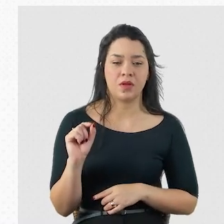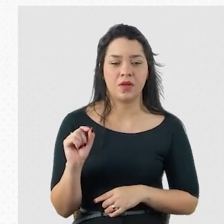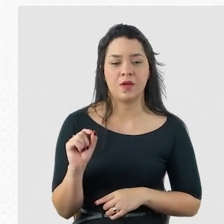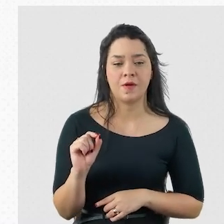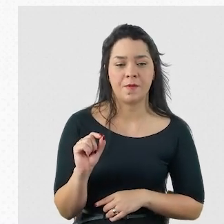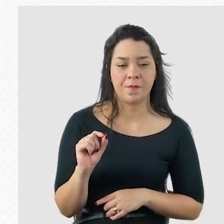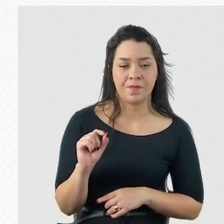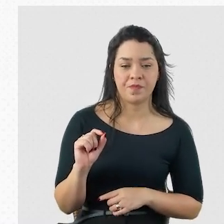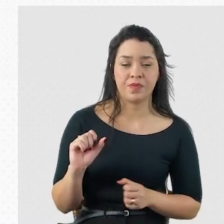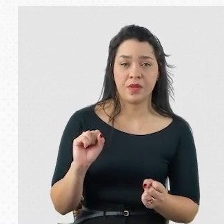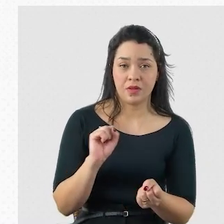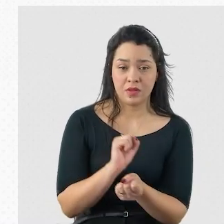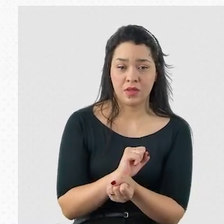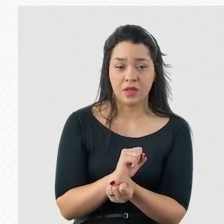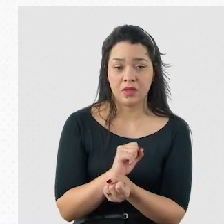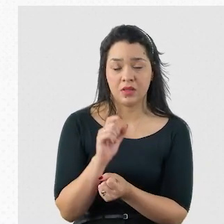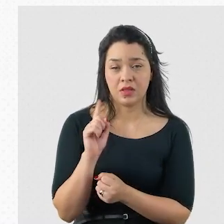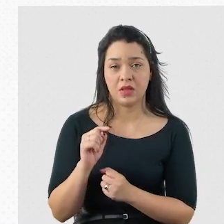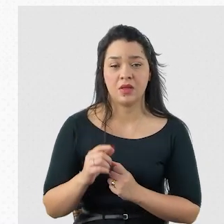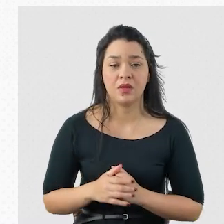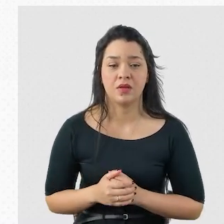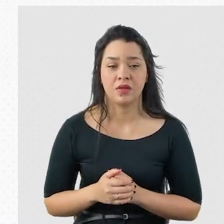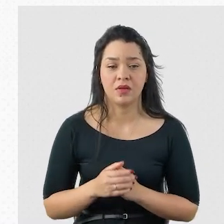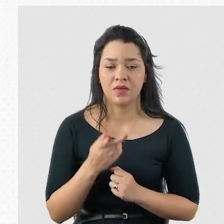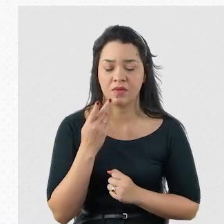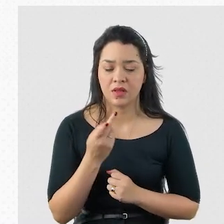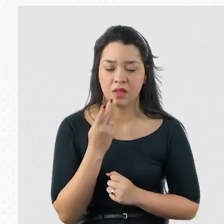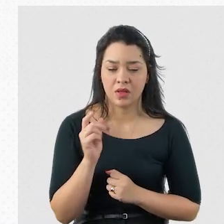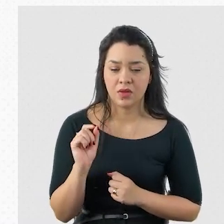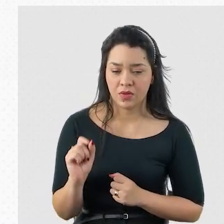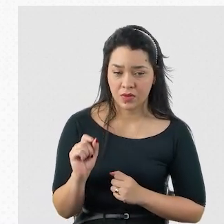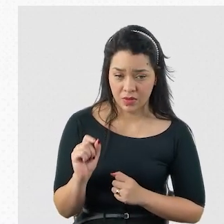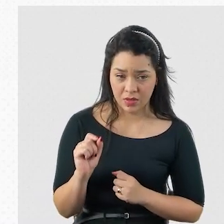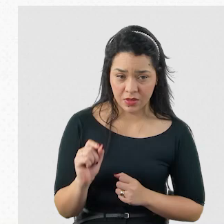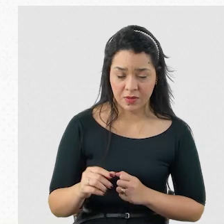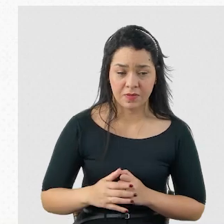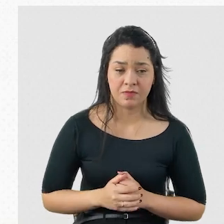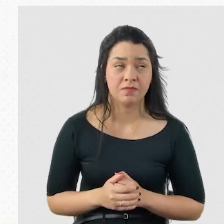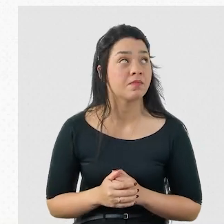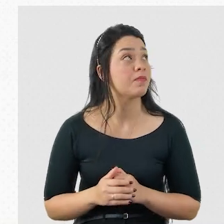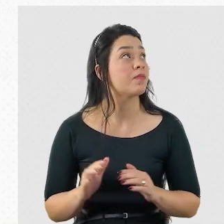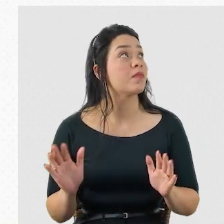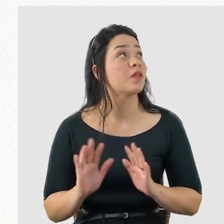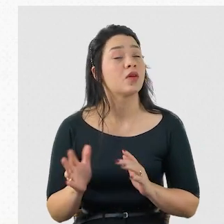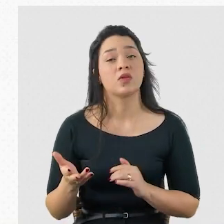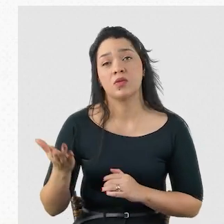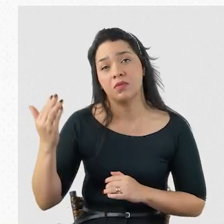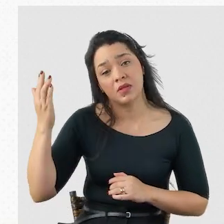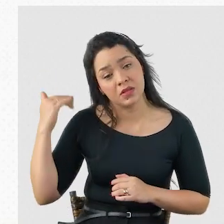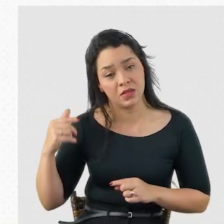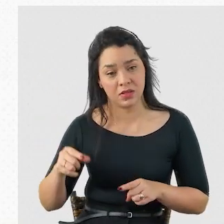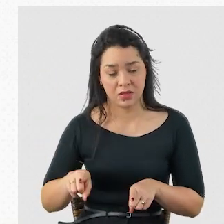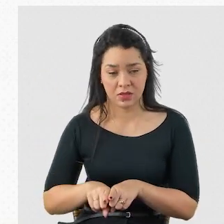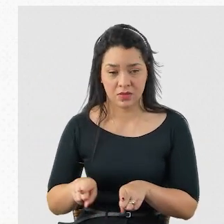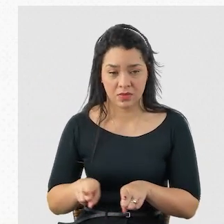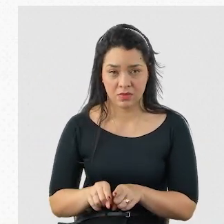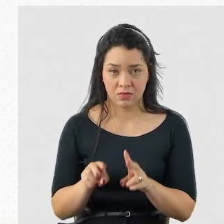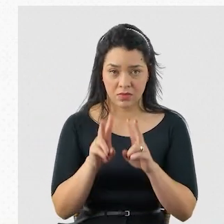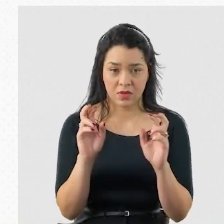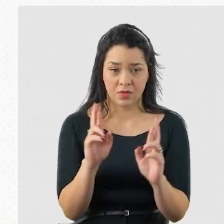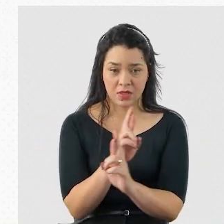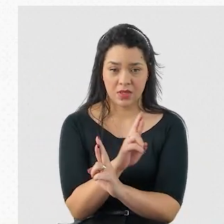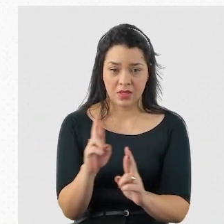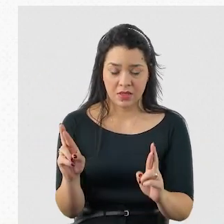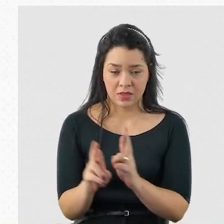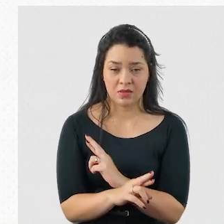fosse uma escravizada. Isso é ridículo, até falar dá vontade de... Enfim, né? No passado, e trabalha com uma relação de